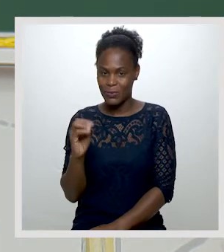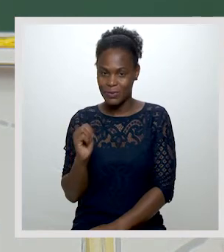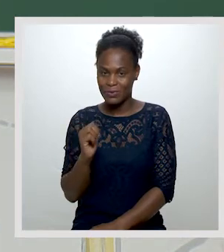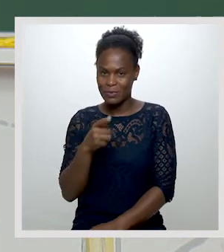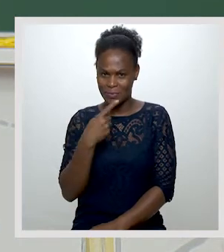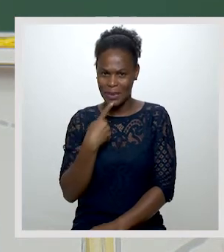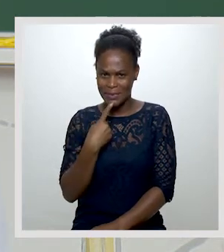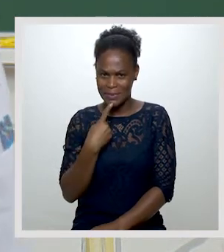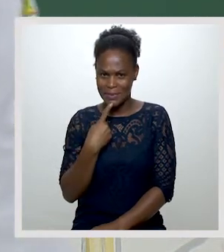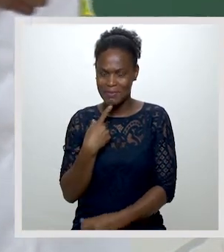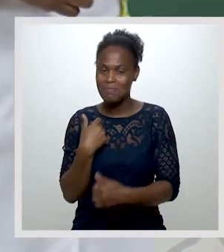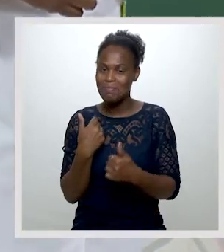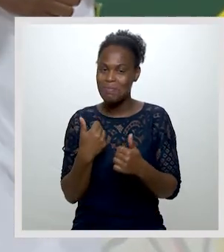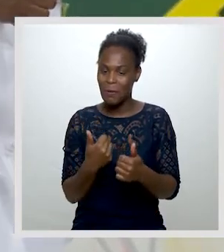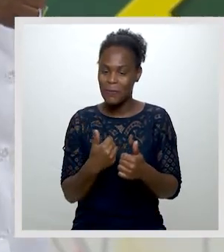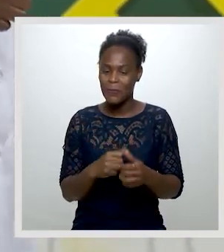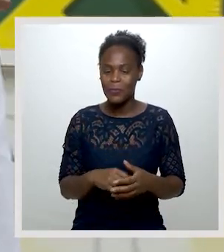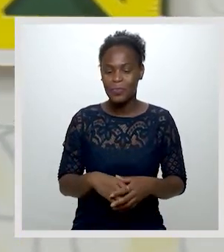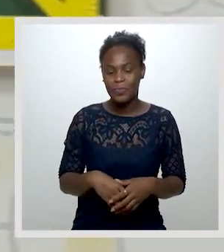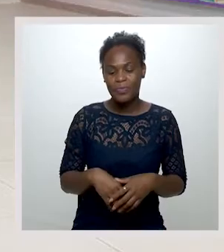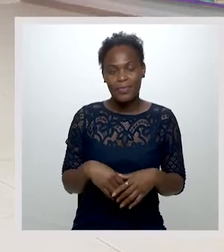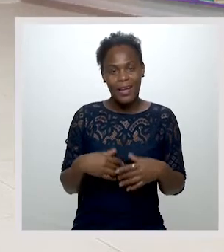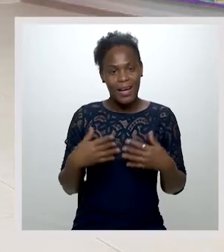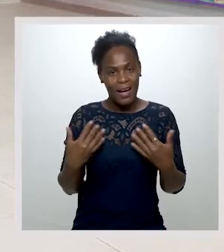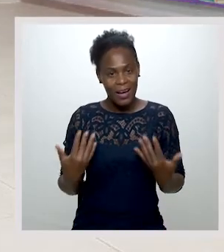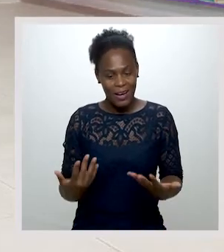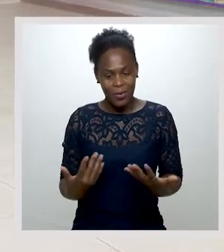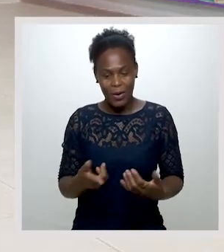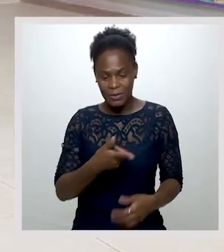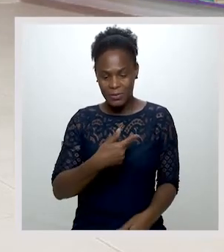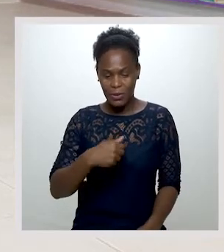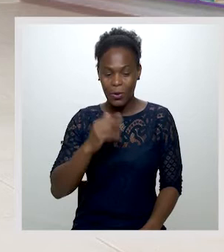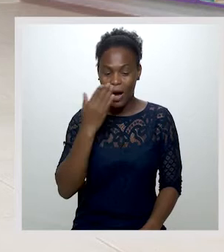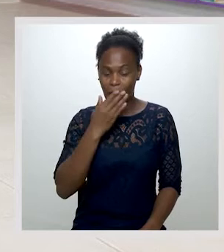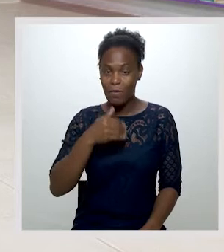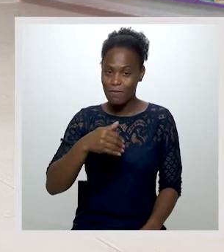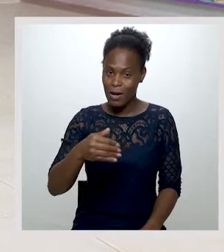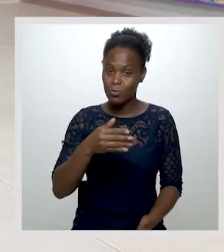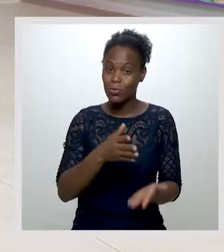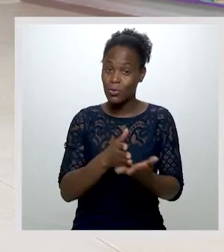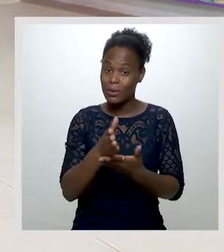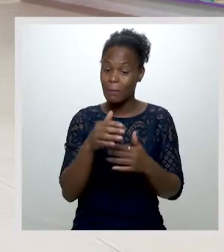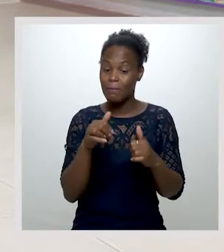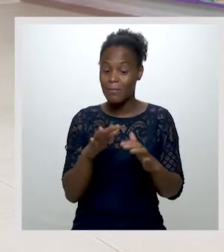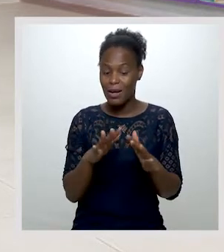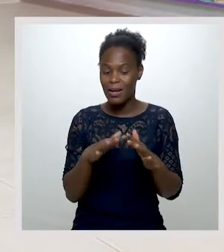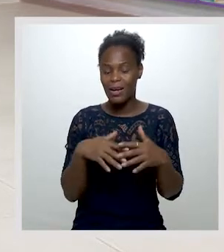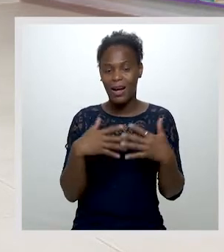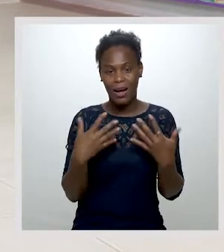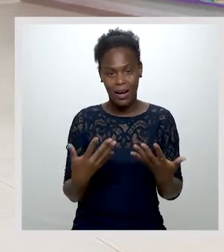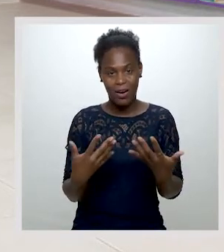Muito bem. E agora vamos continuar a nossa aula, mas desta vez